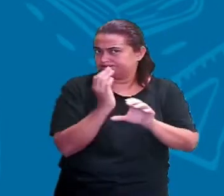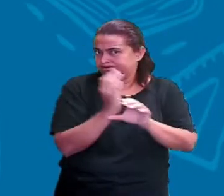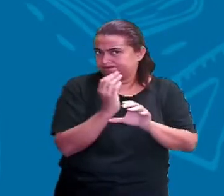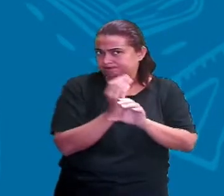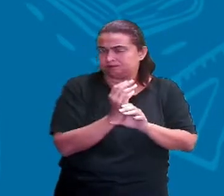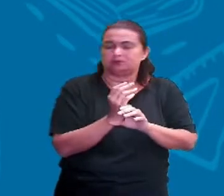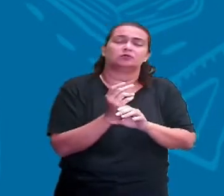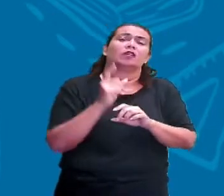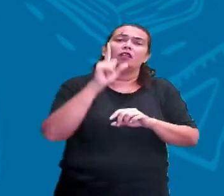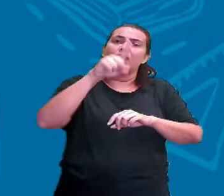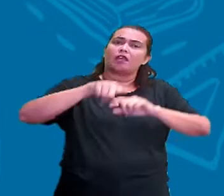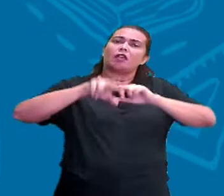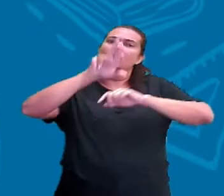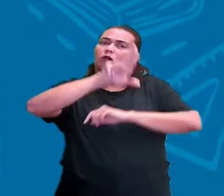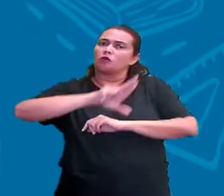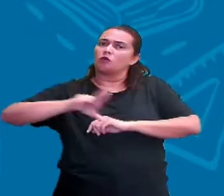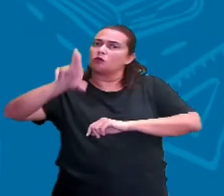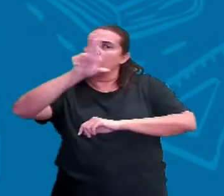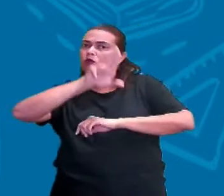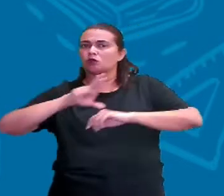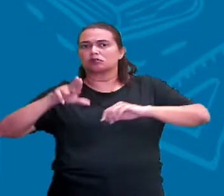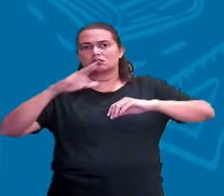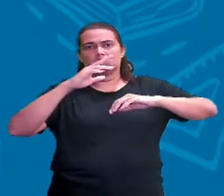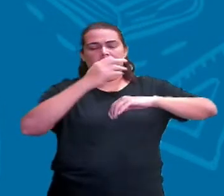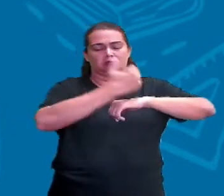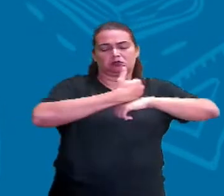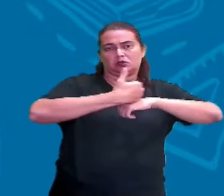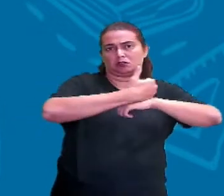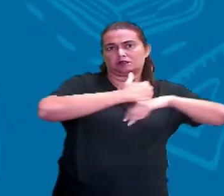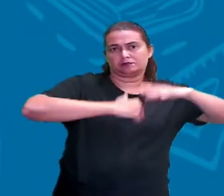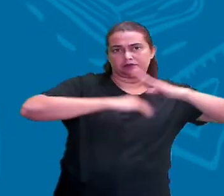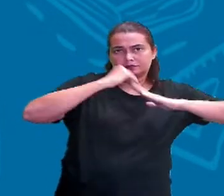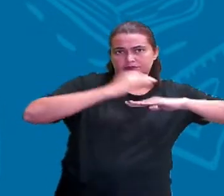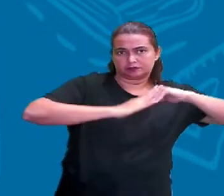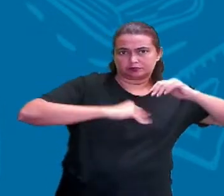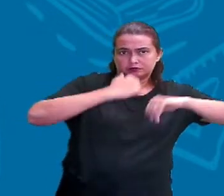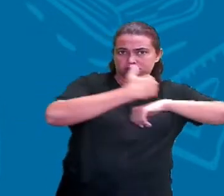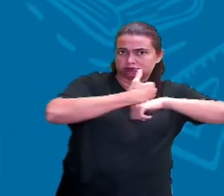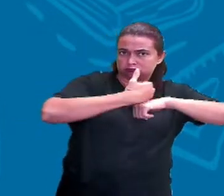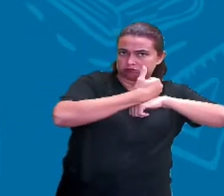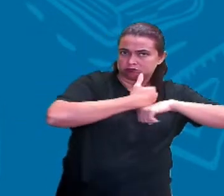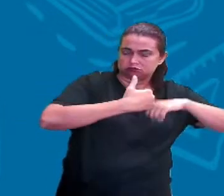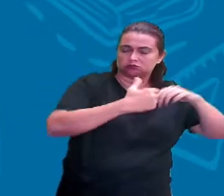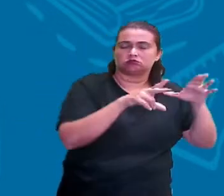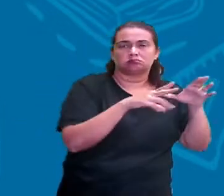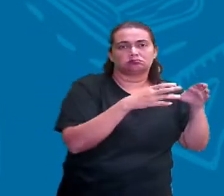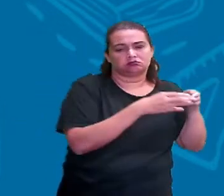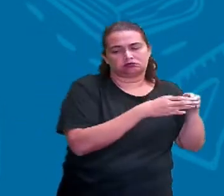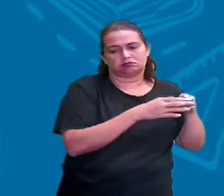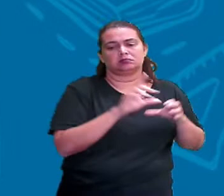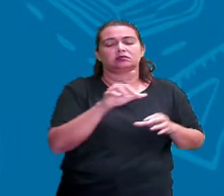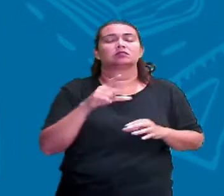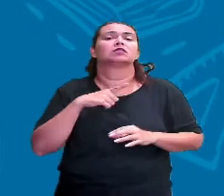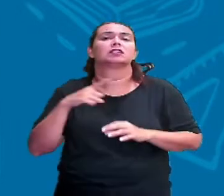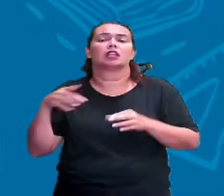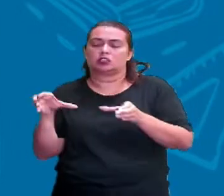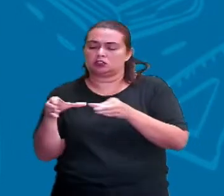grupos profissionais ou socioculturais. E nós temos aqui, por exemplo, para os